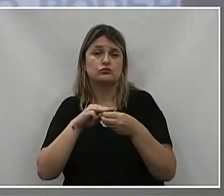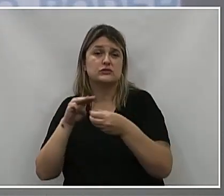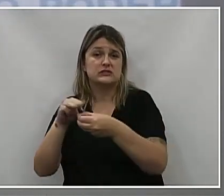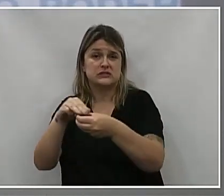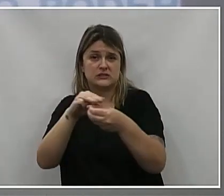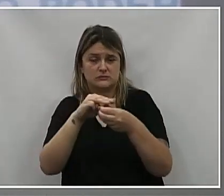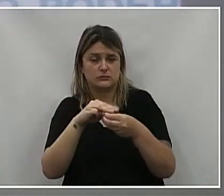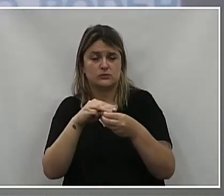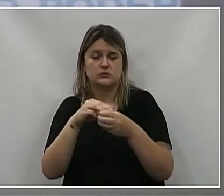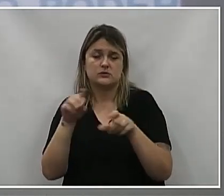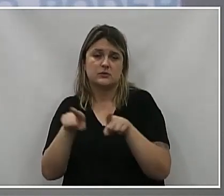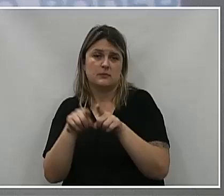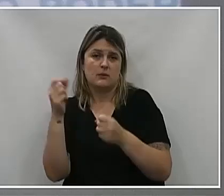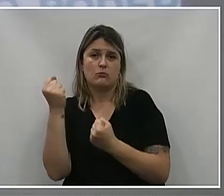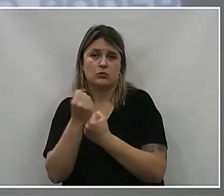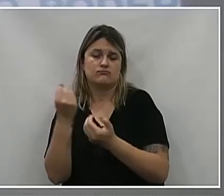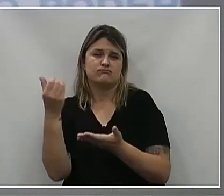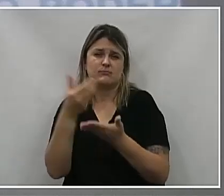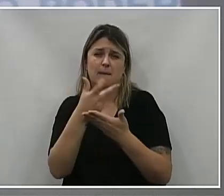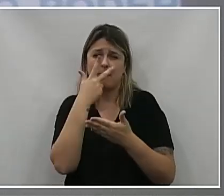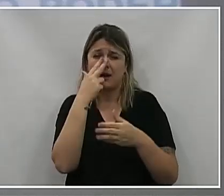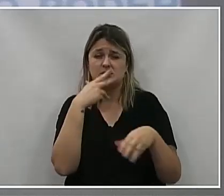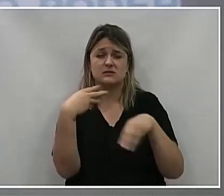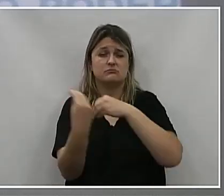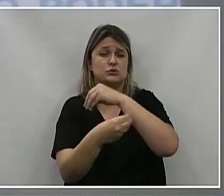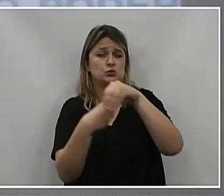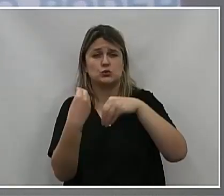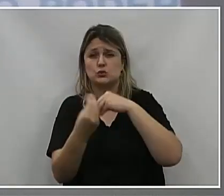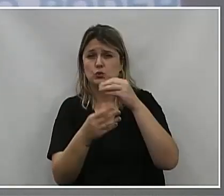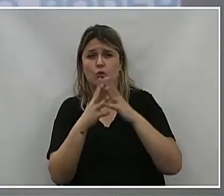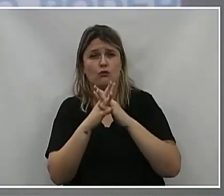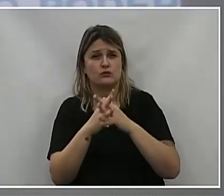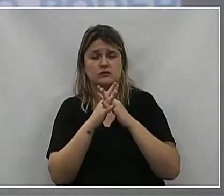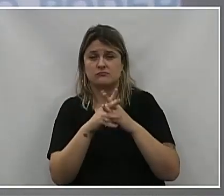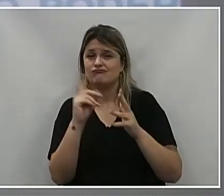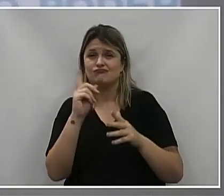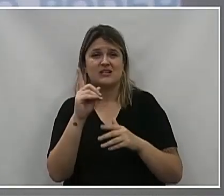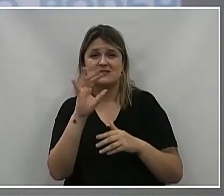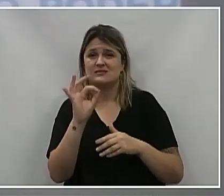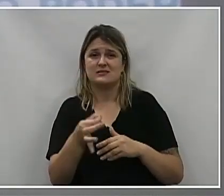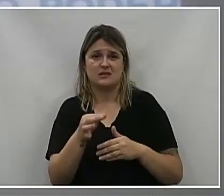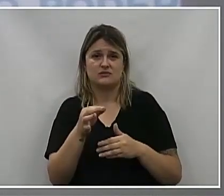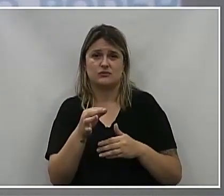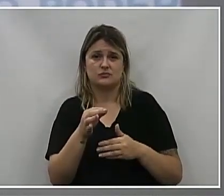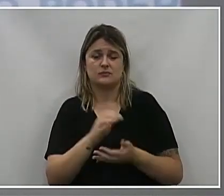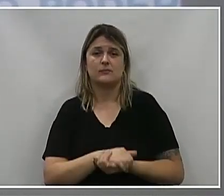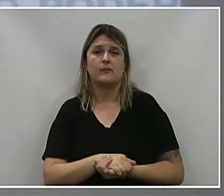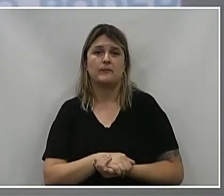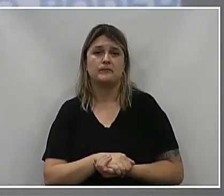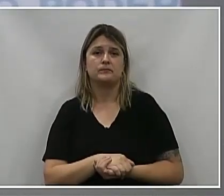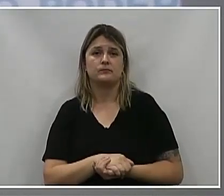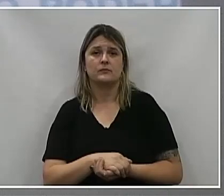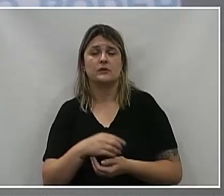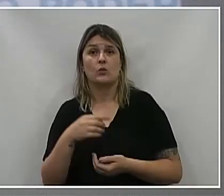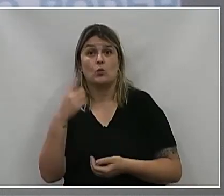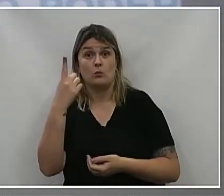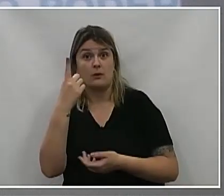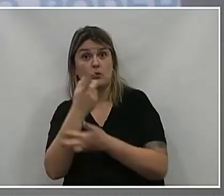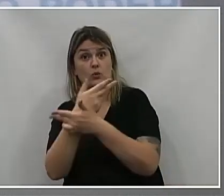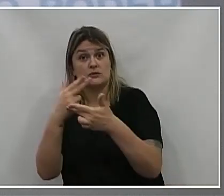estaria fazendo uma misturança aqui de rubricas, né? Uma é a